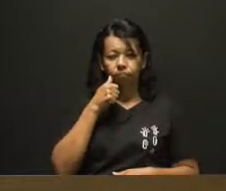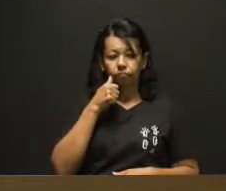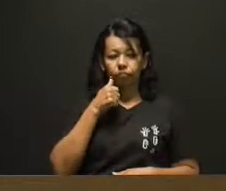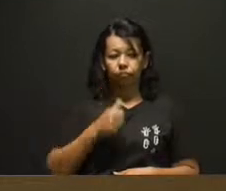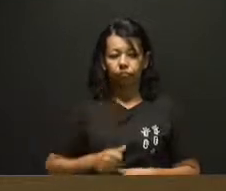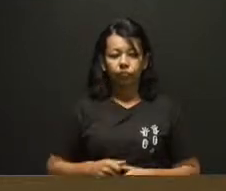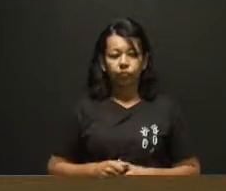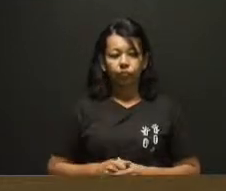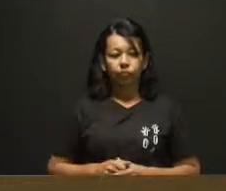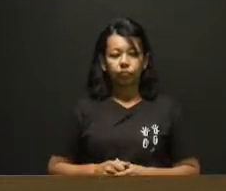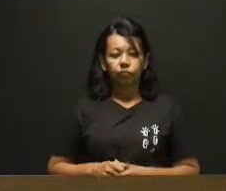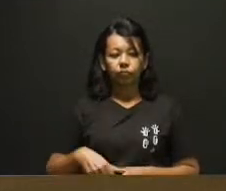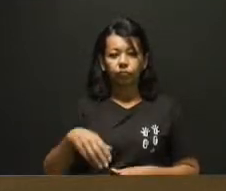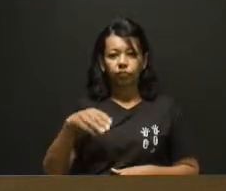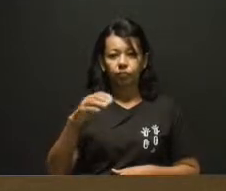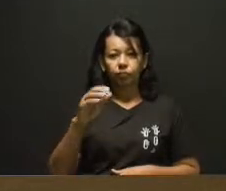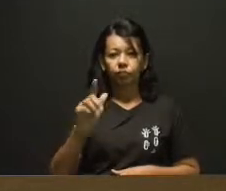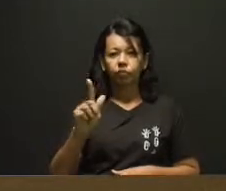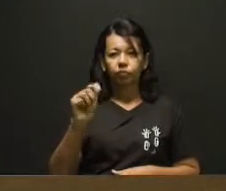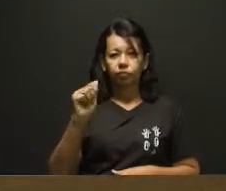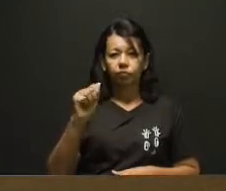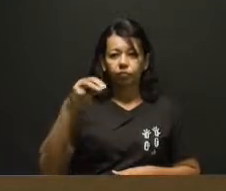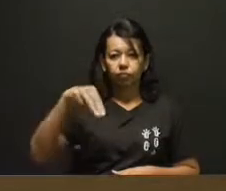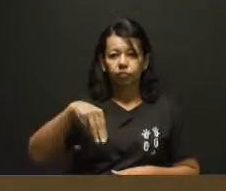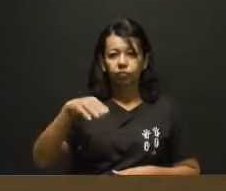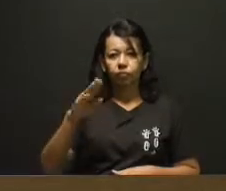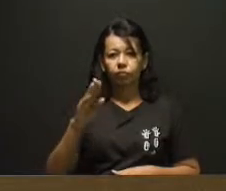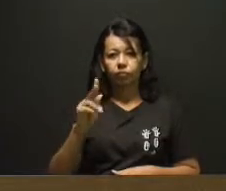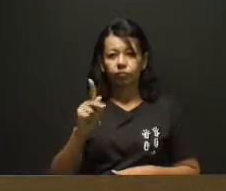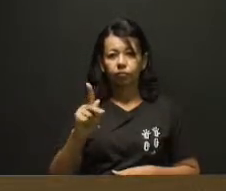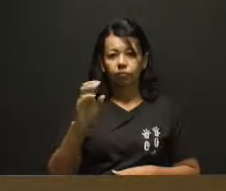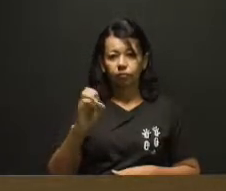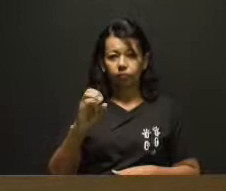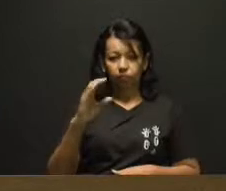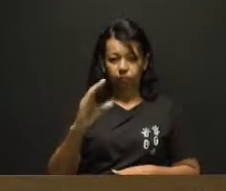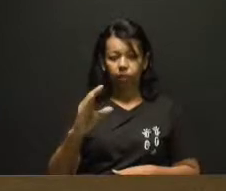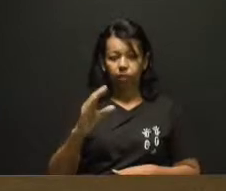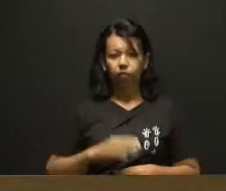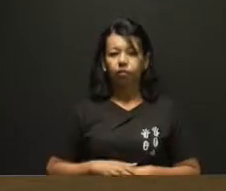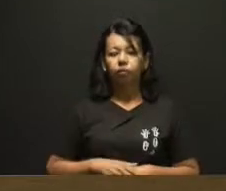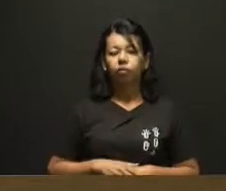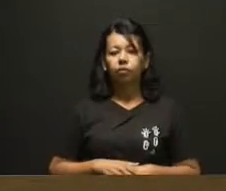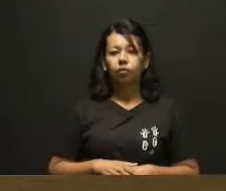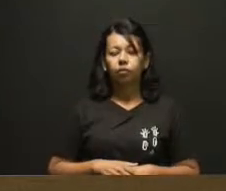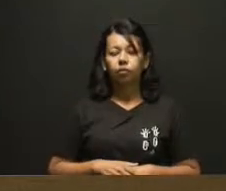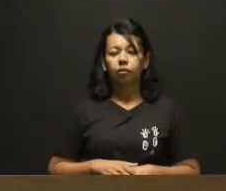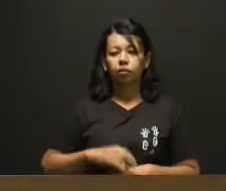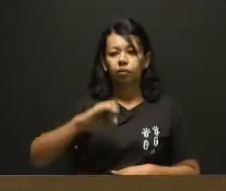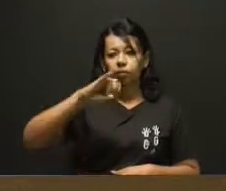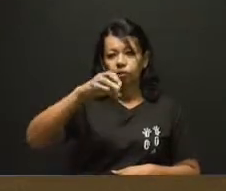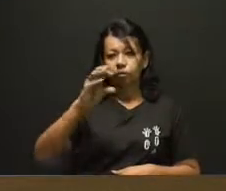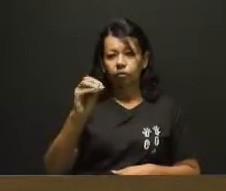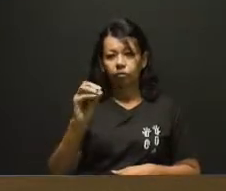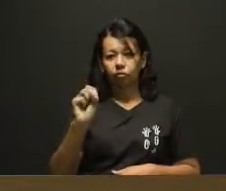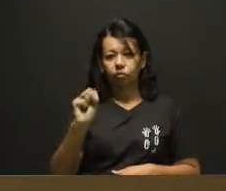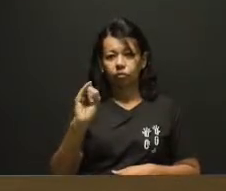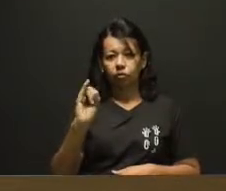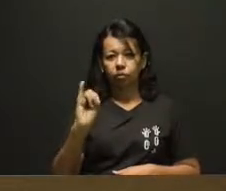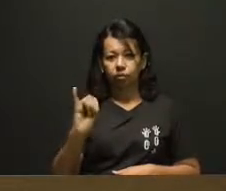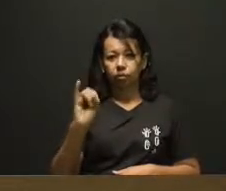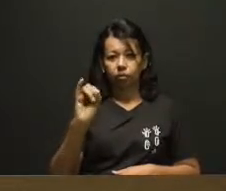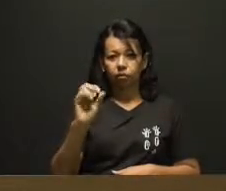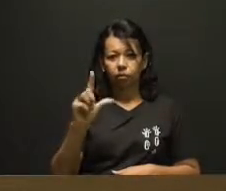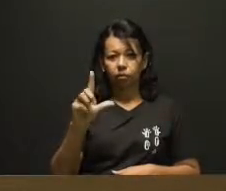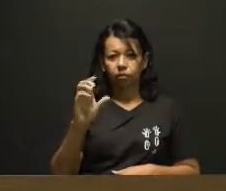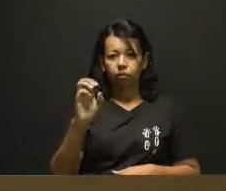do gam pec na josilene me passou uma situação logo no início da audiência de um